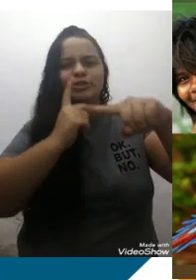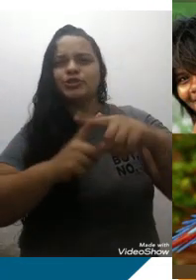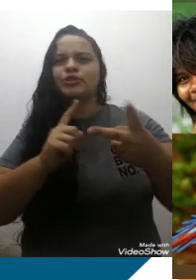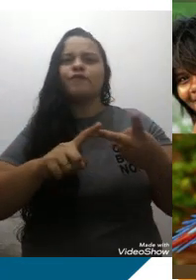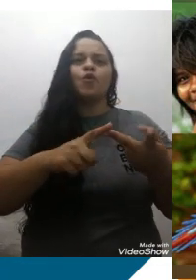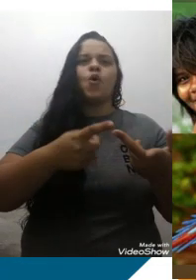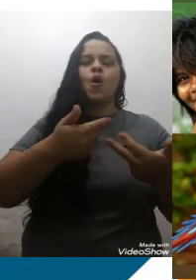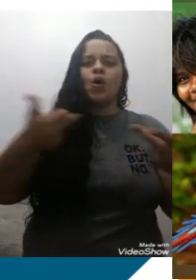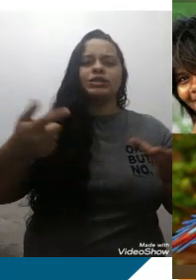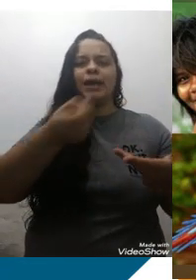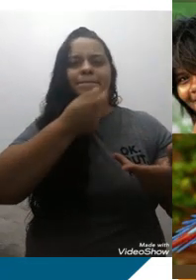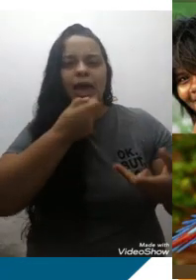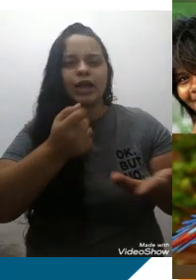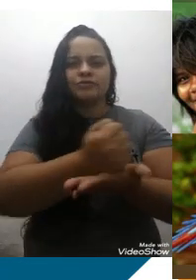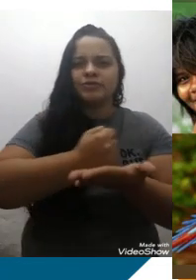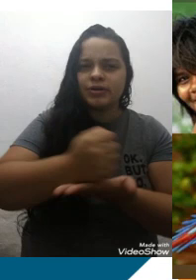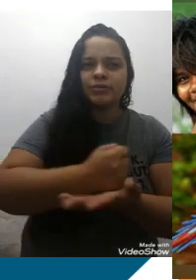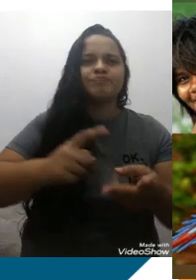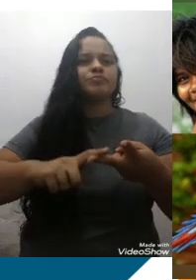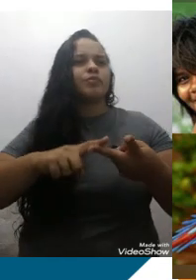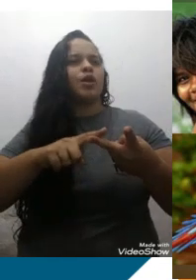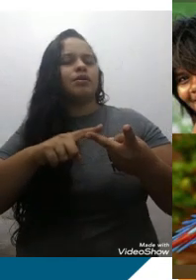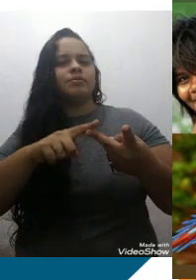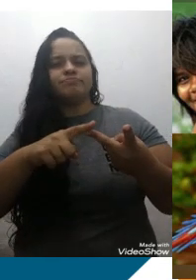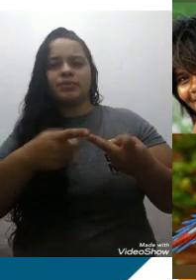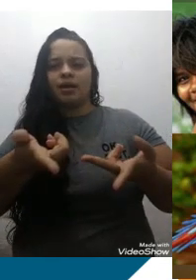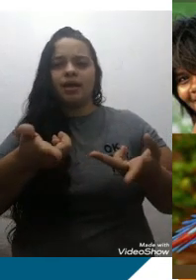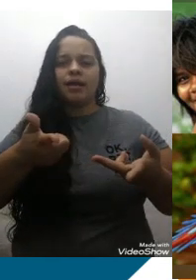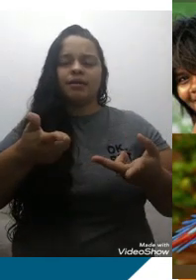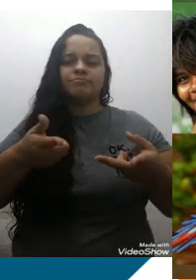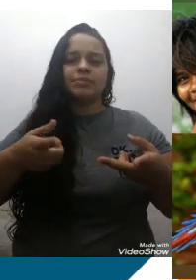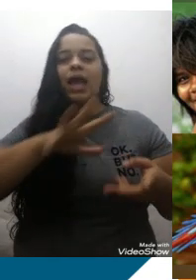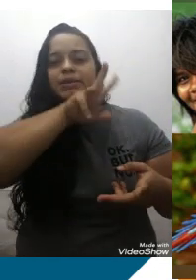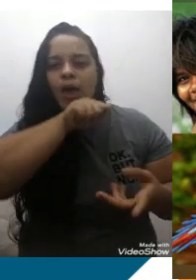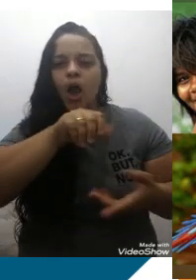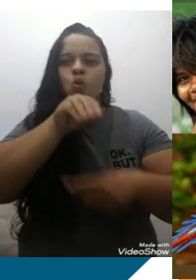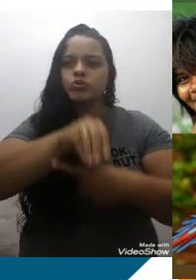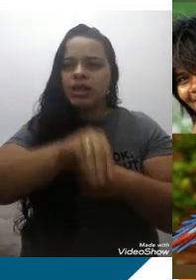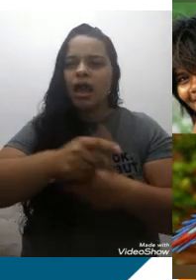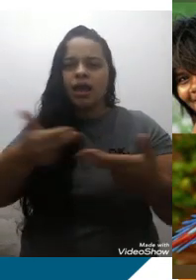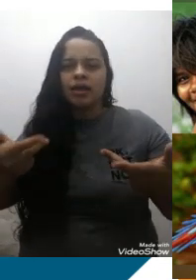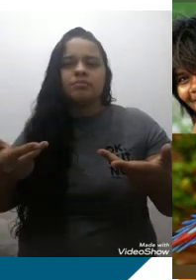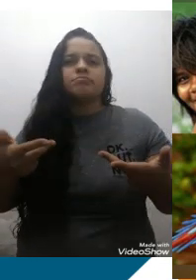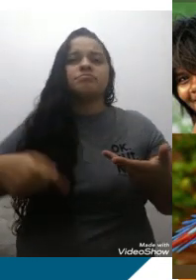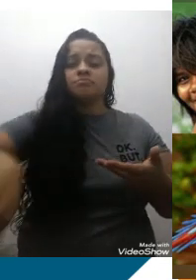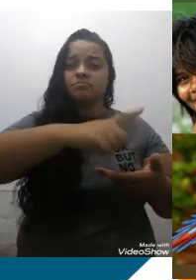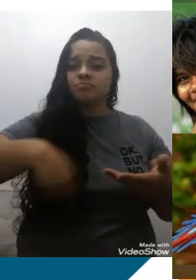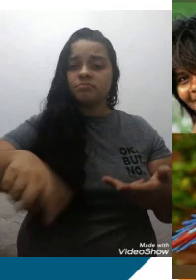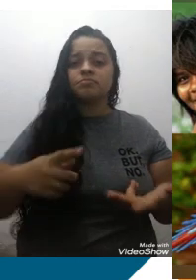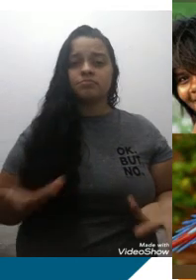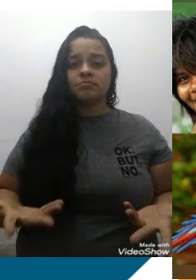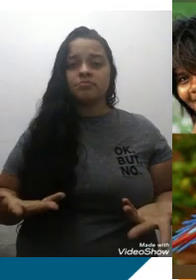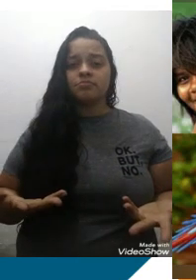extração sustentável, formas de produção comunitária. A ideia de que progresso é sair desmatando e plantando monocultura em cima,